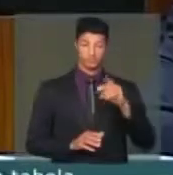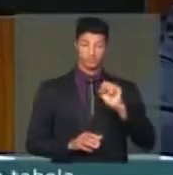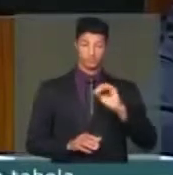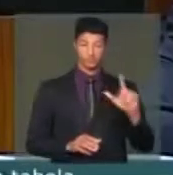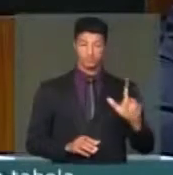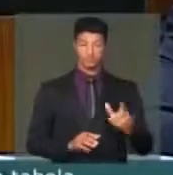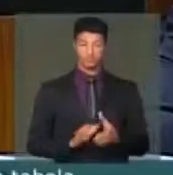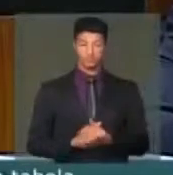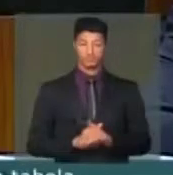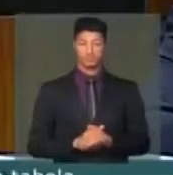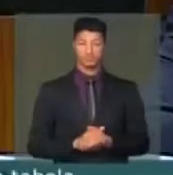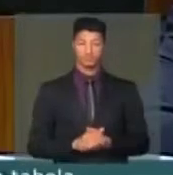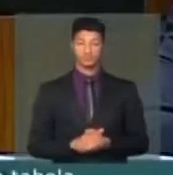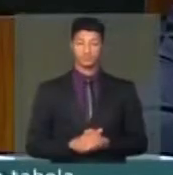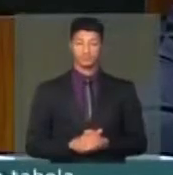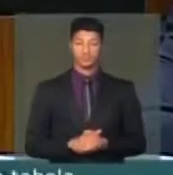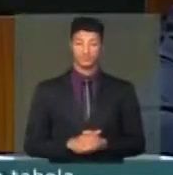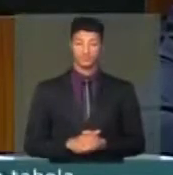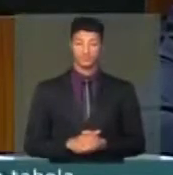Pessoal.